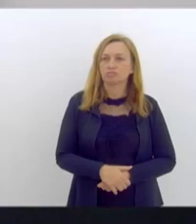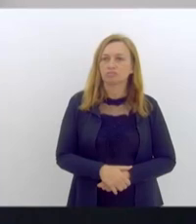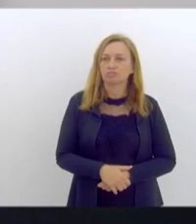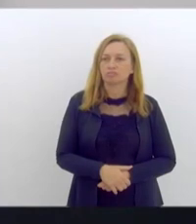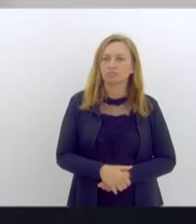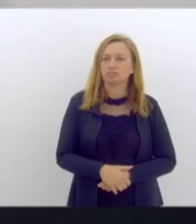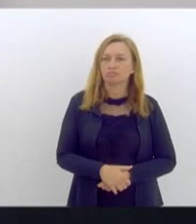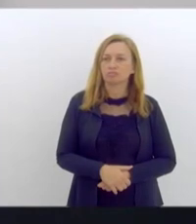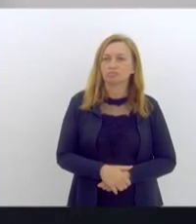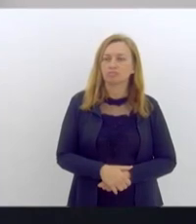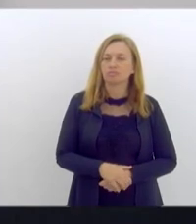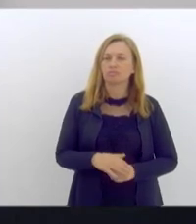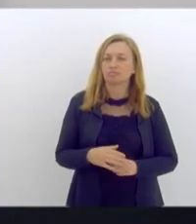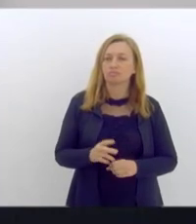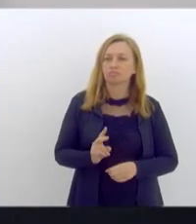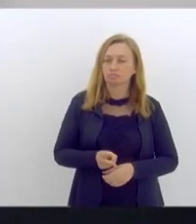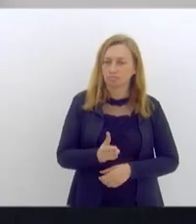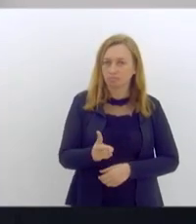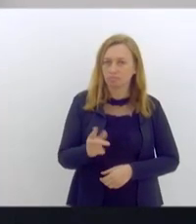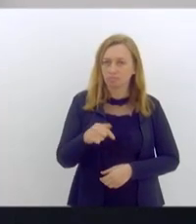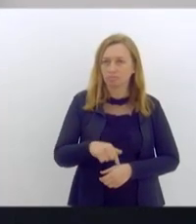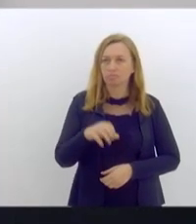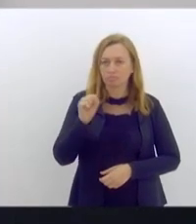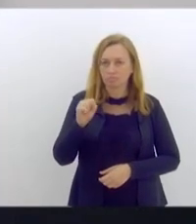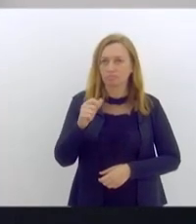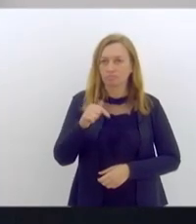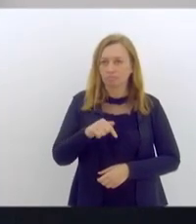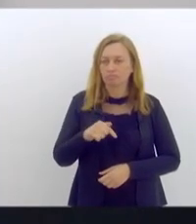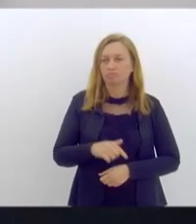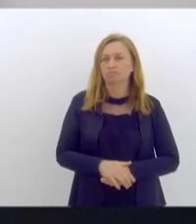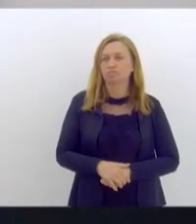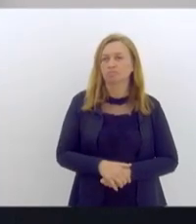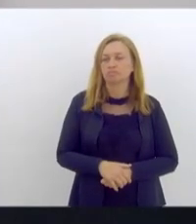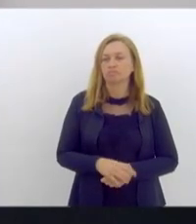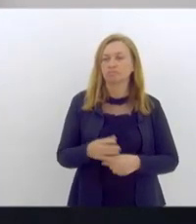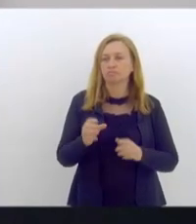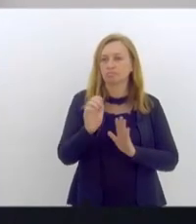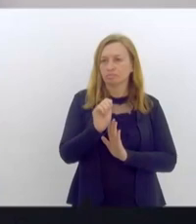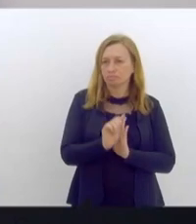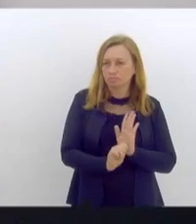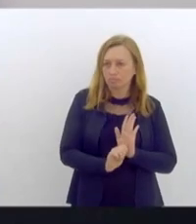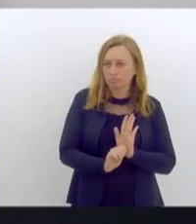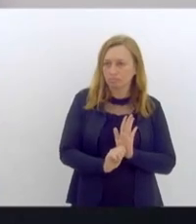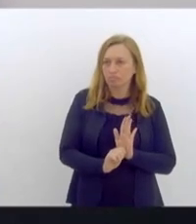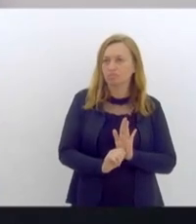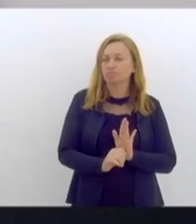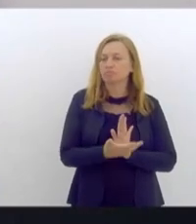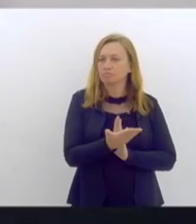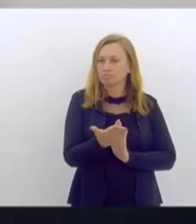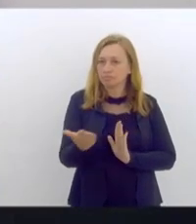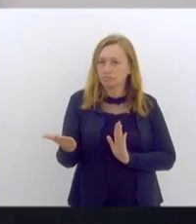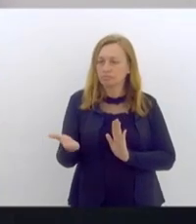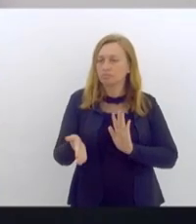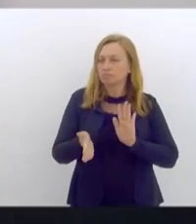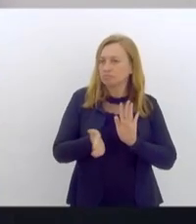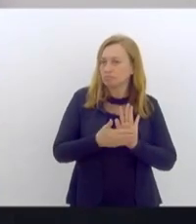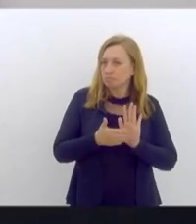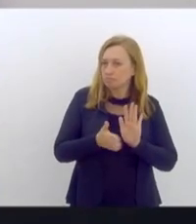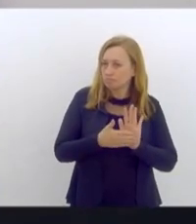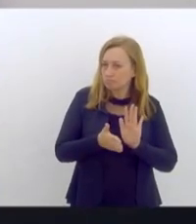eu quero sustentar oito aqui é que os relatórios que vossas excelências